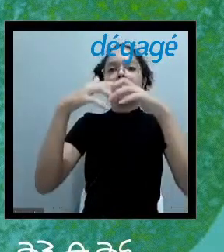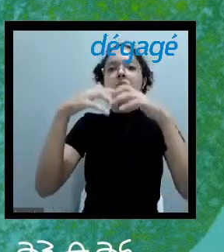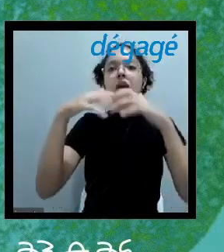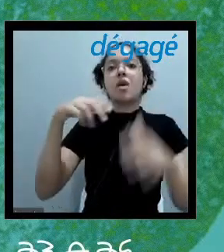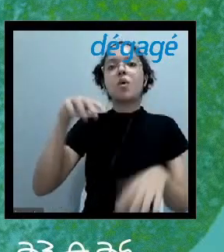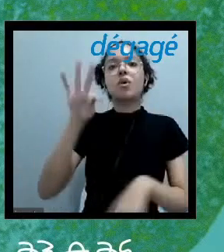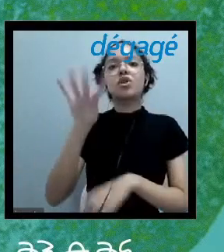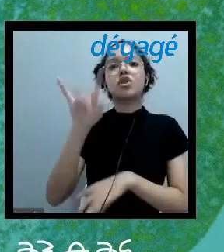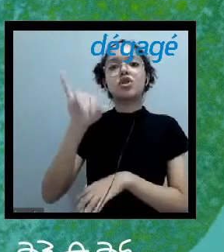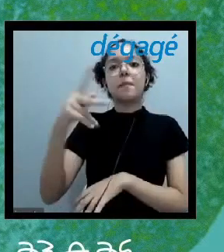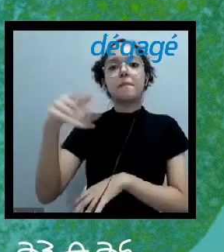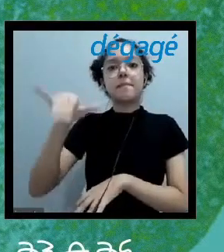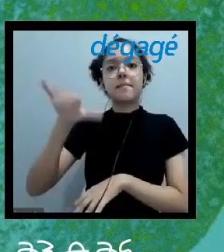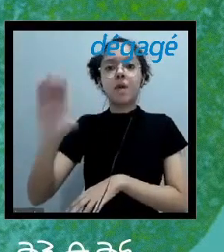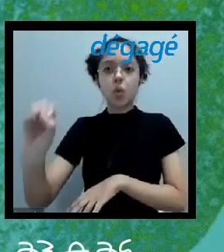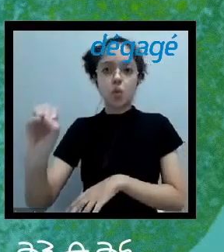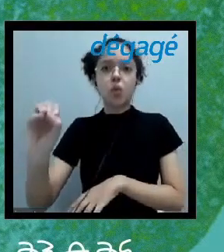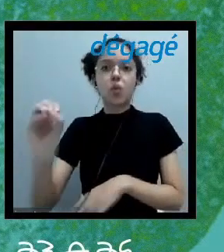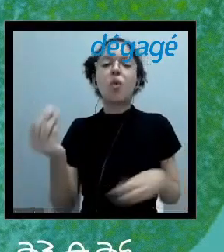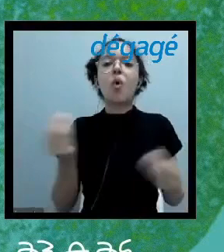Como que isso acaba aparecendo?